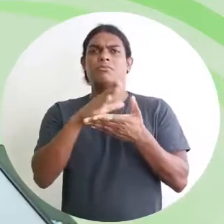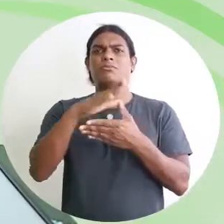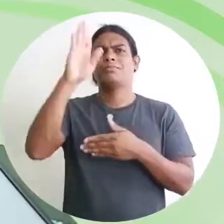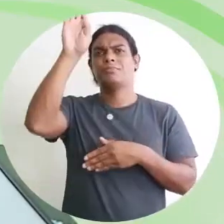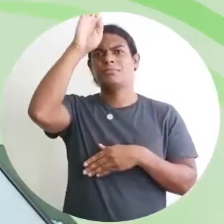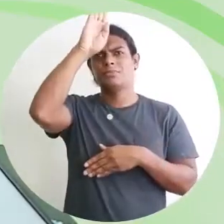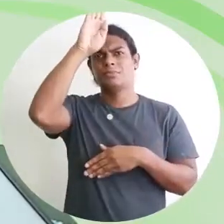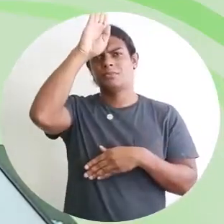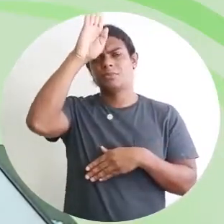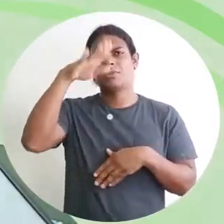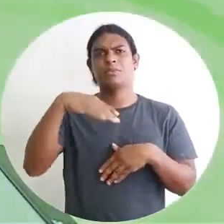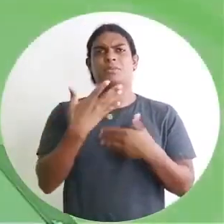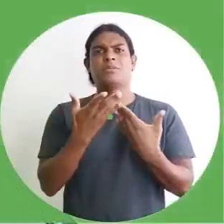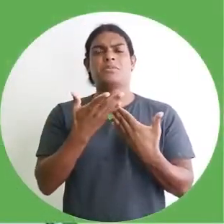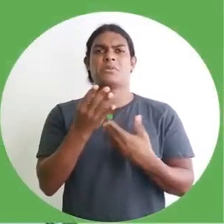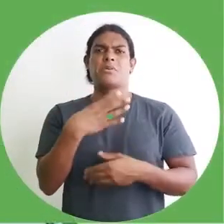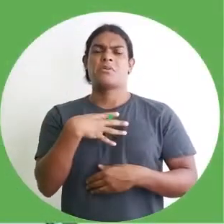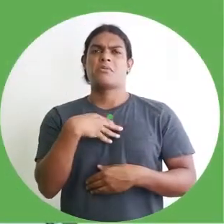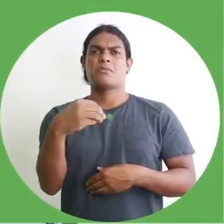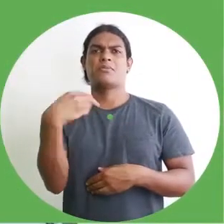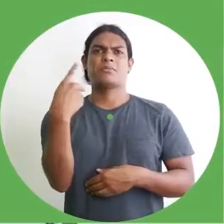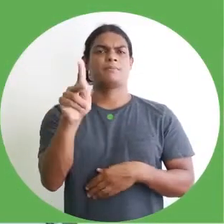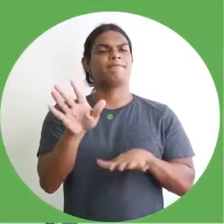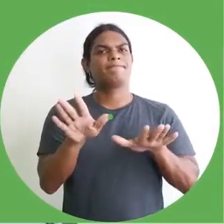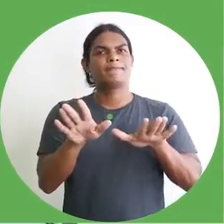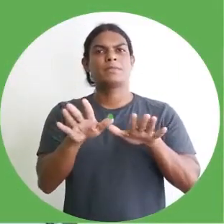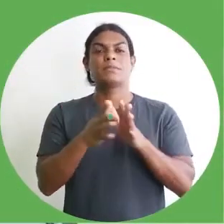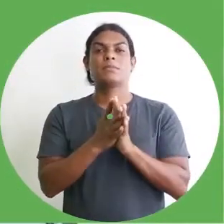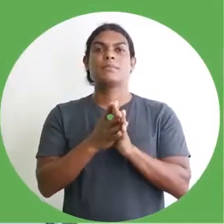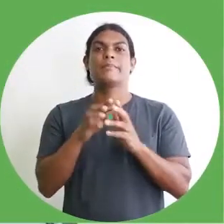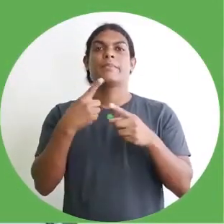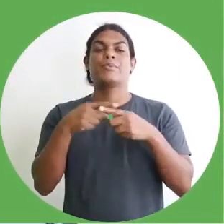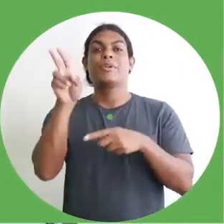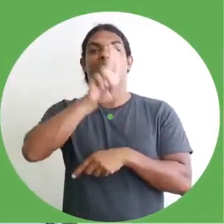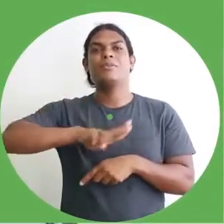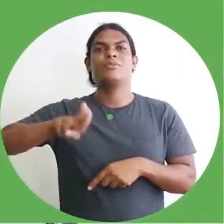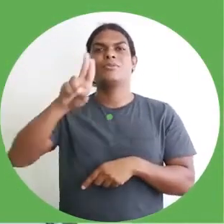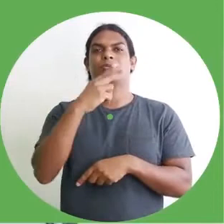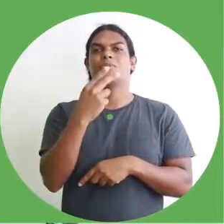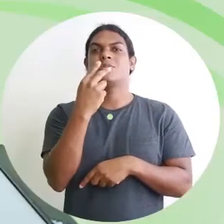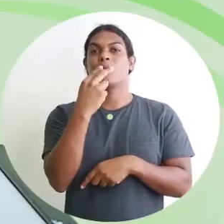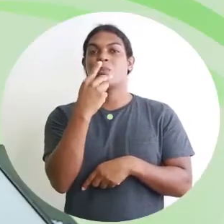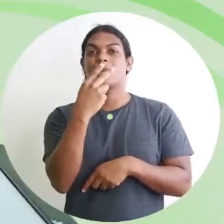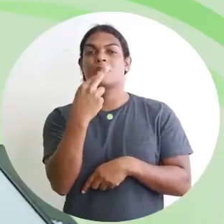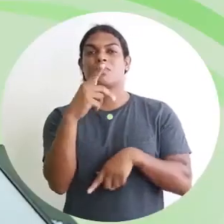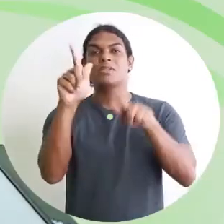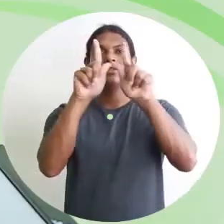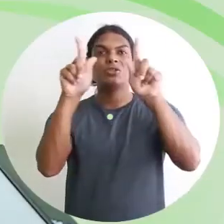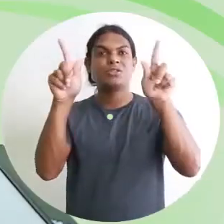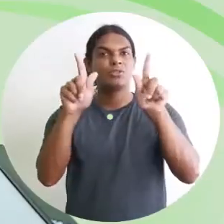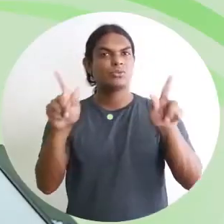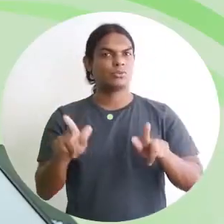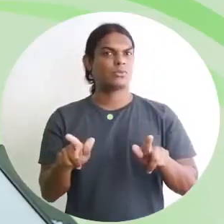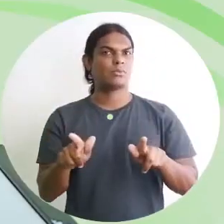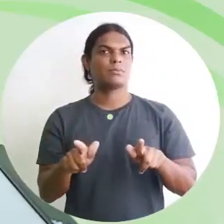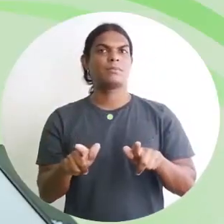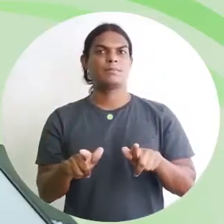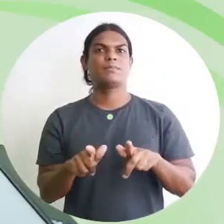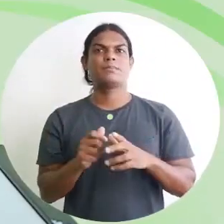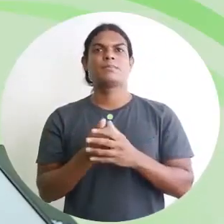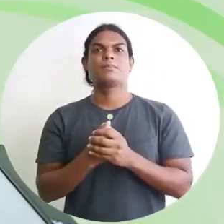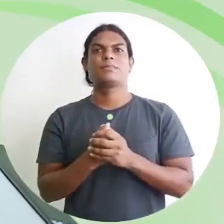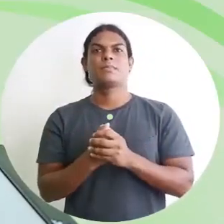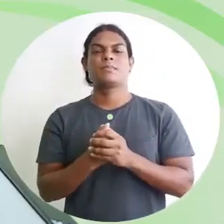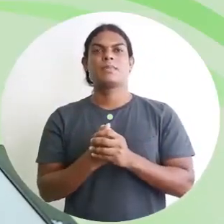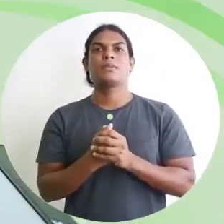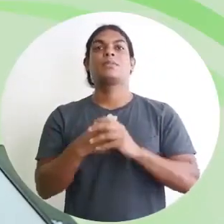e identifique que a linguagem dele é, em geral, uma linguagem gestual e de expressões, né?